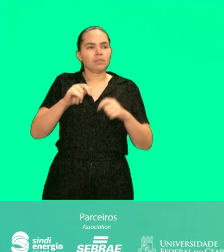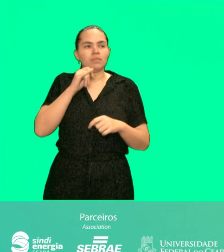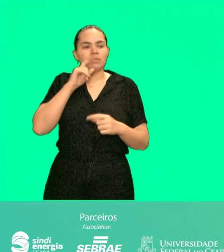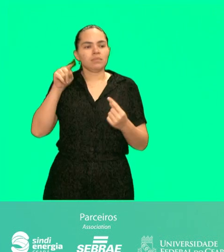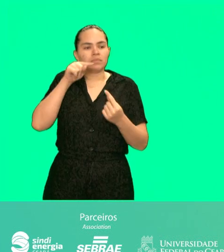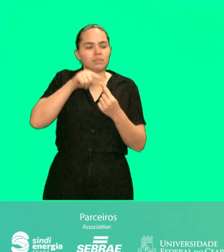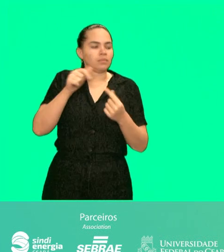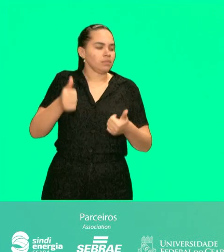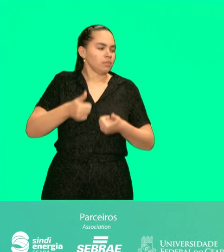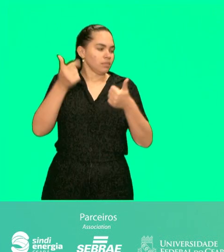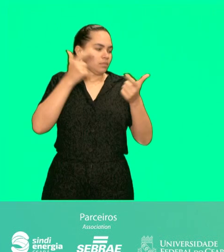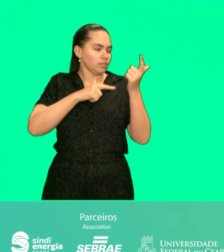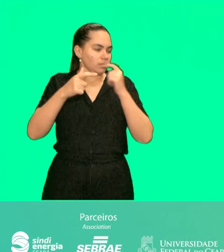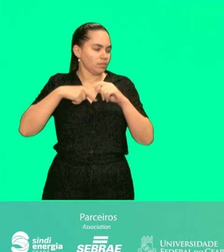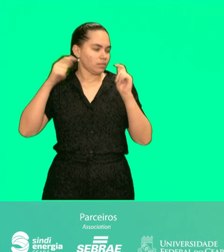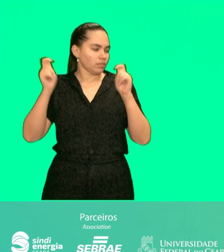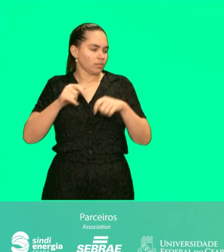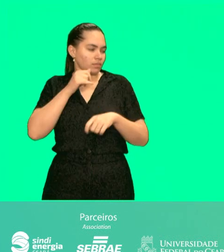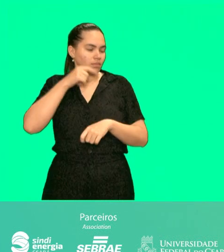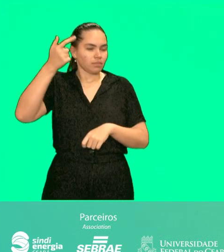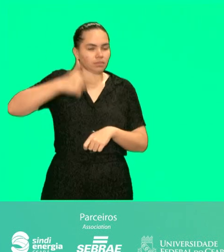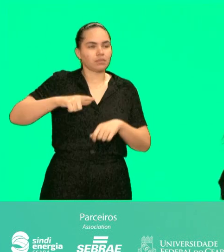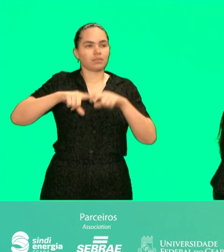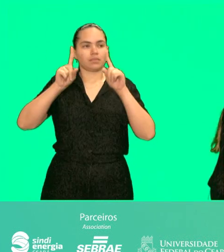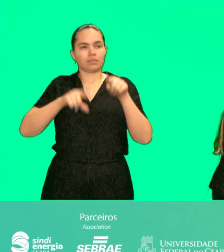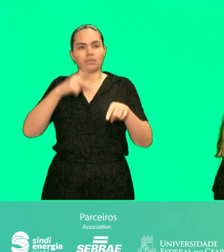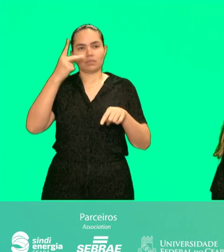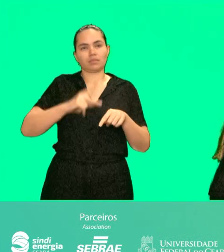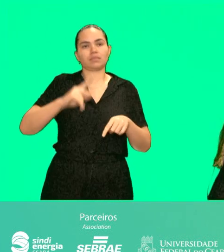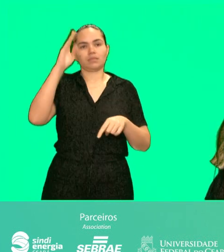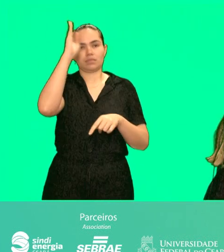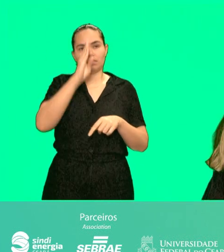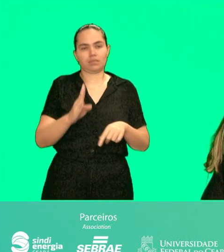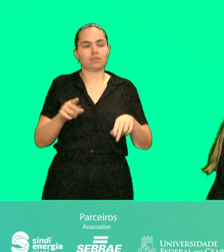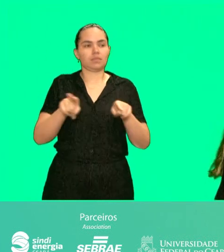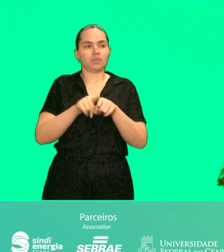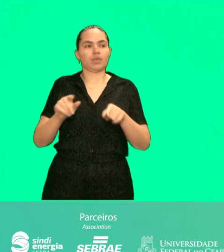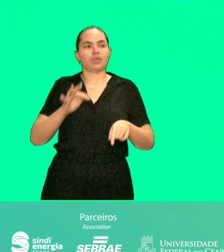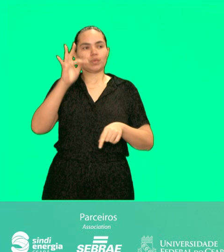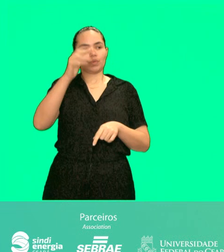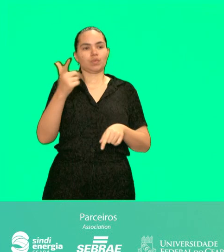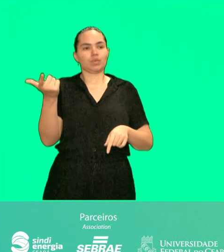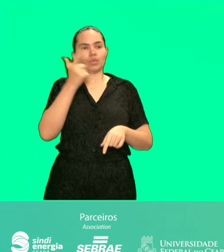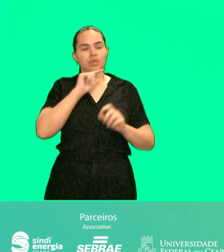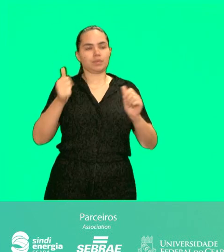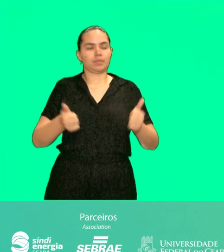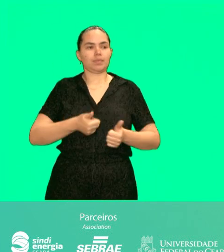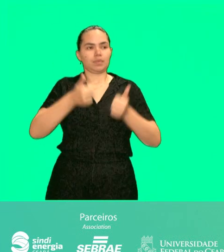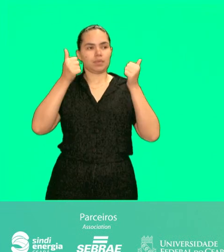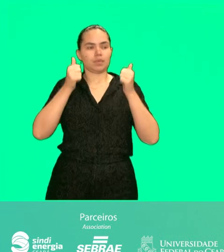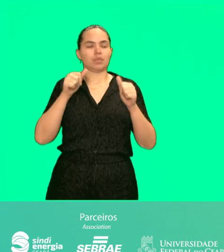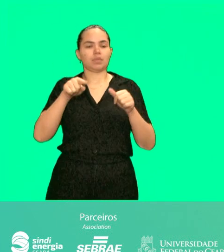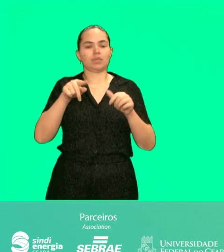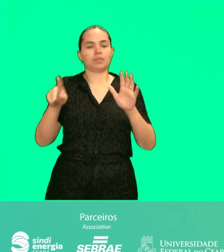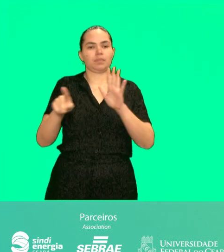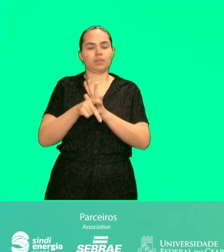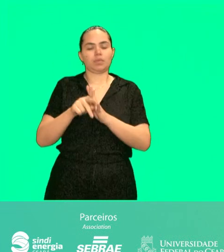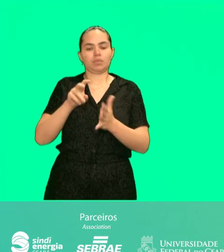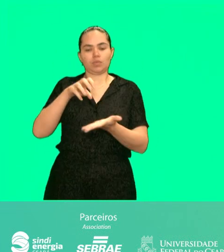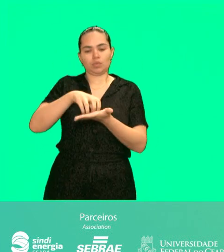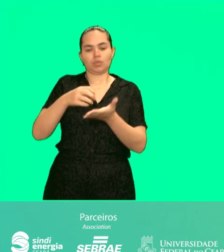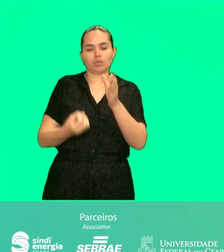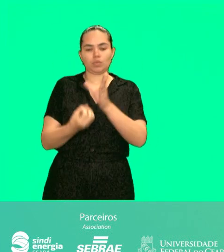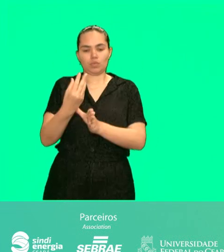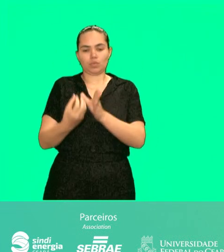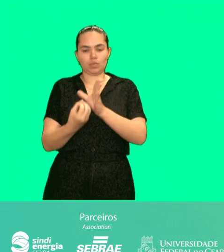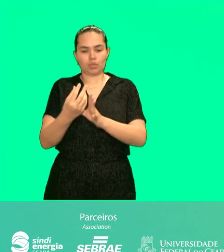isso, né, para and ter mais e mais projetos aqui no Brasil e realmente um dia viabilizar and centro to de make manufatura aqui. feasible a